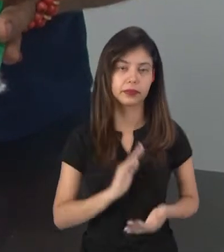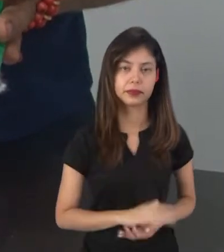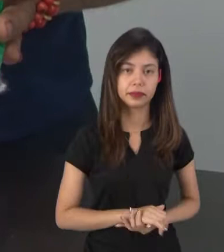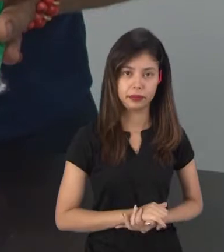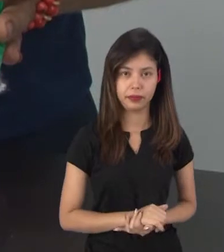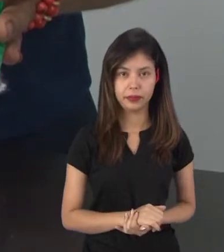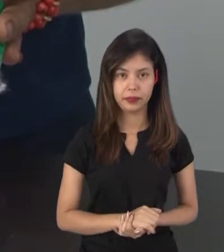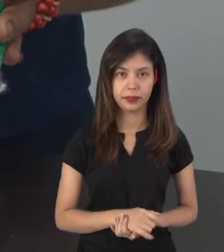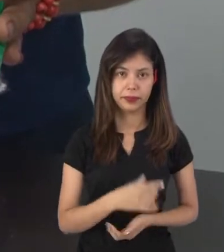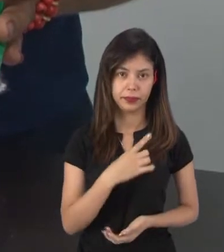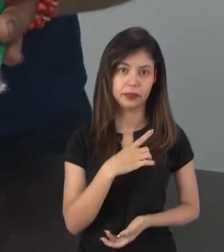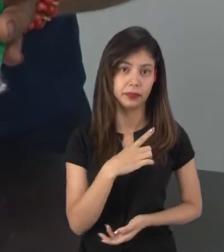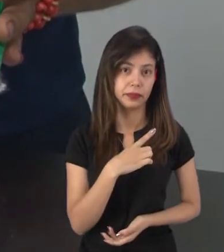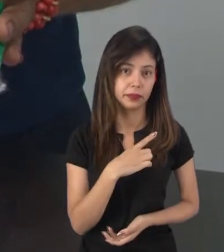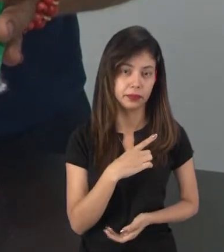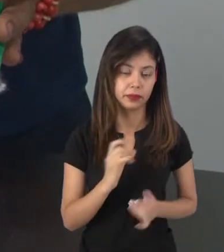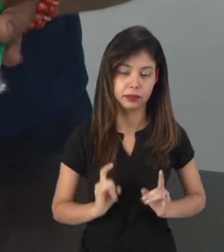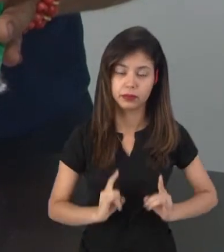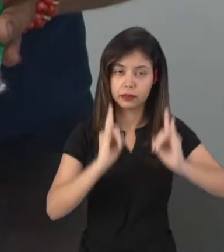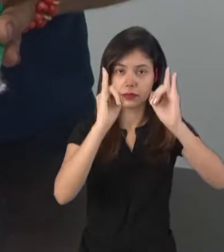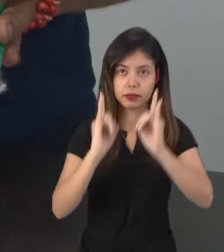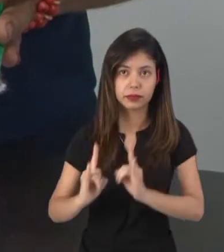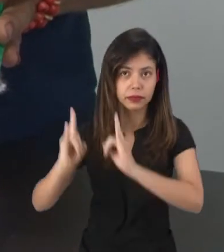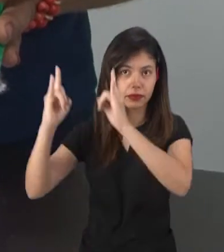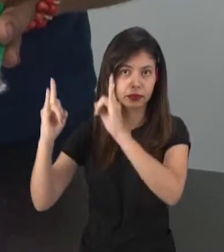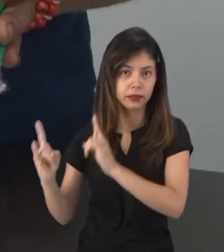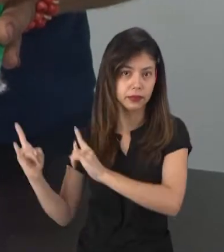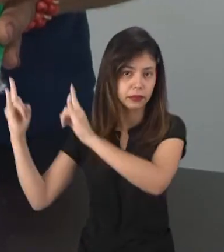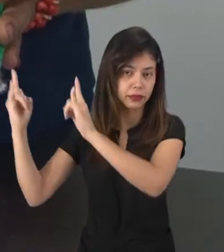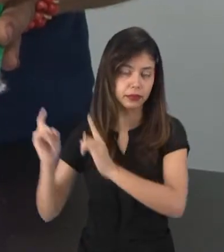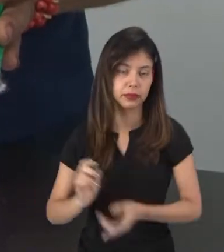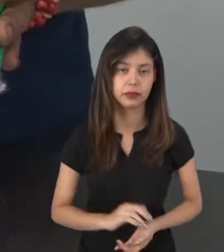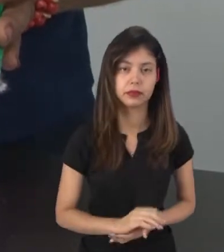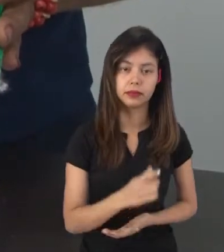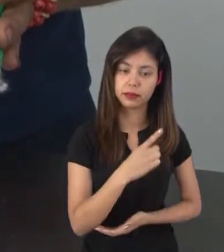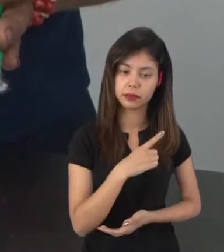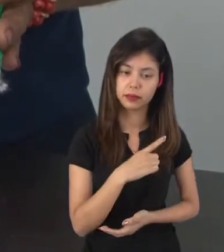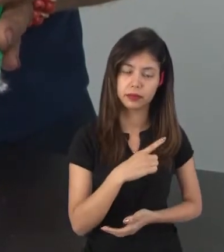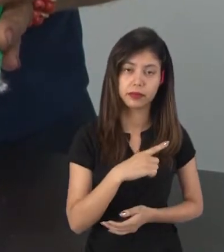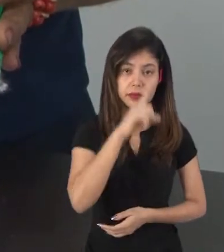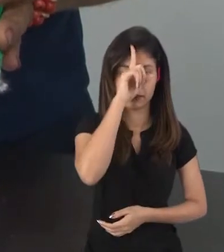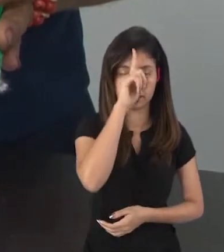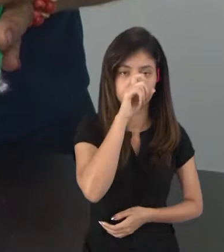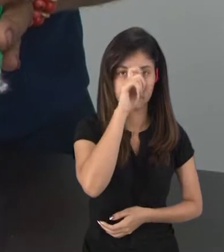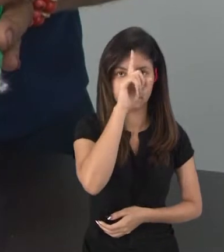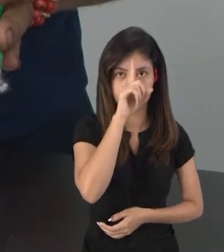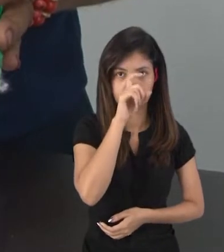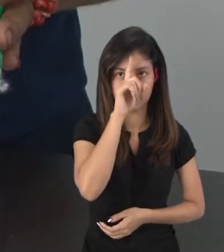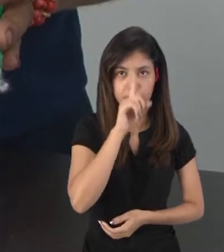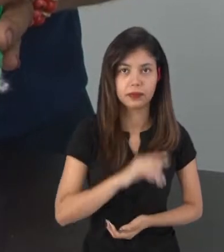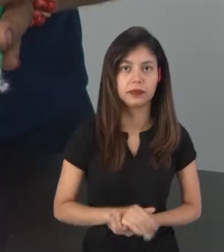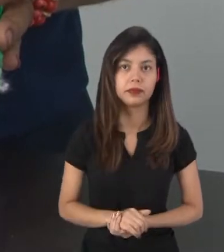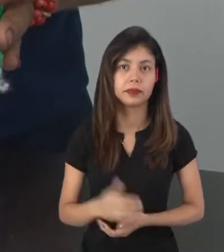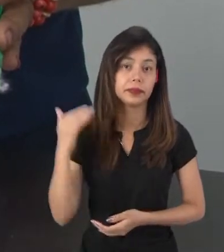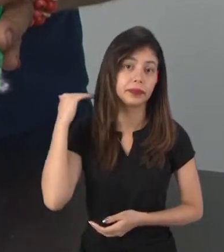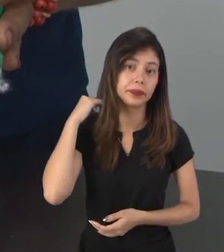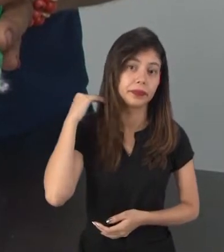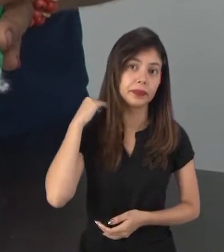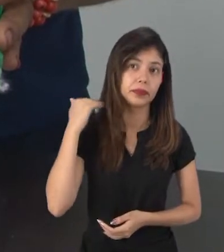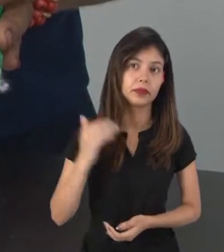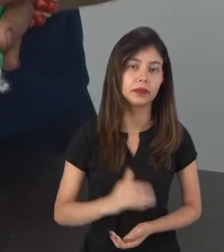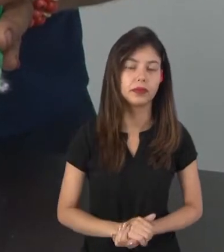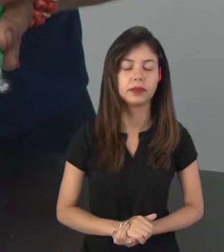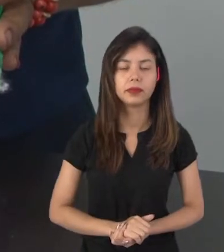mesmo? Temos prédios, não é? Temos hospitais,